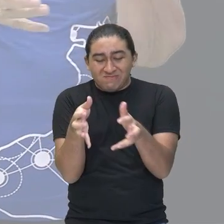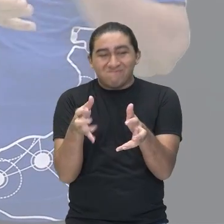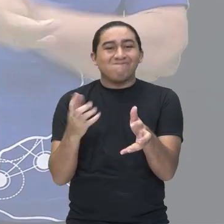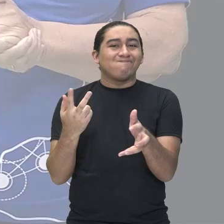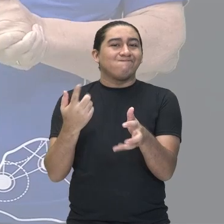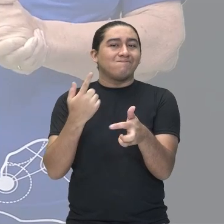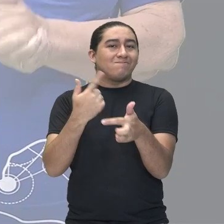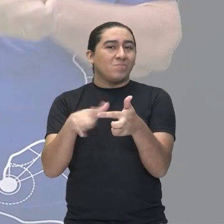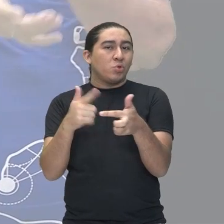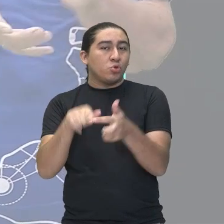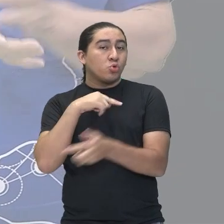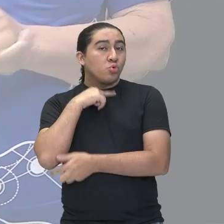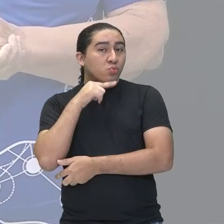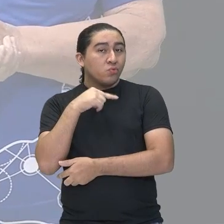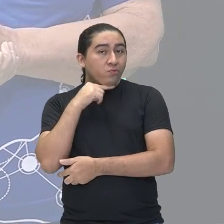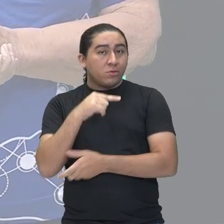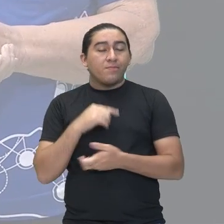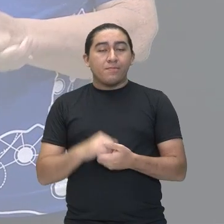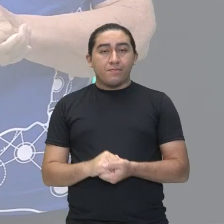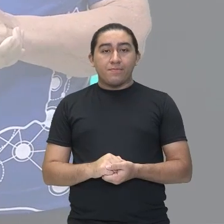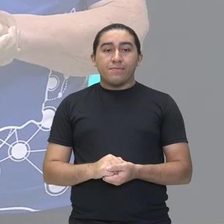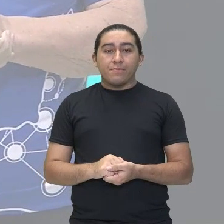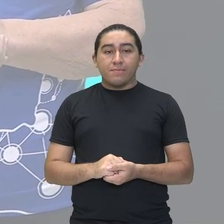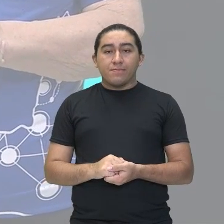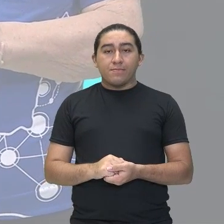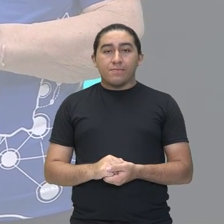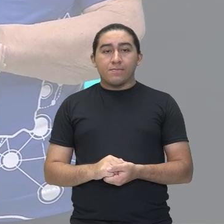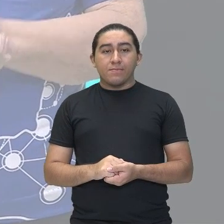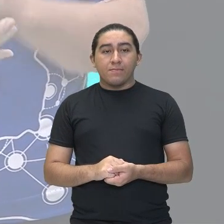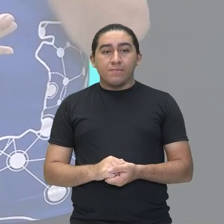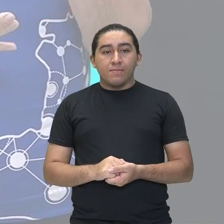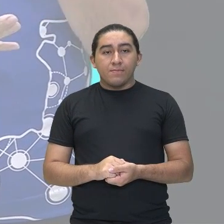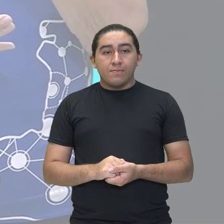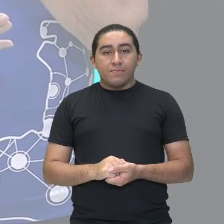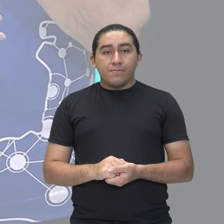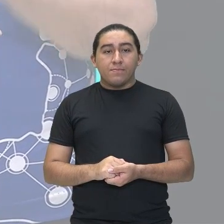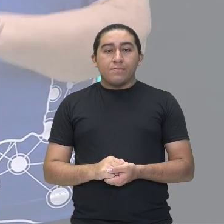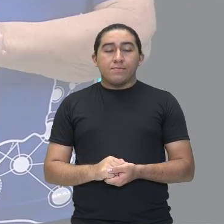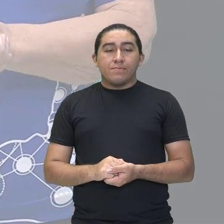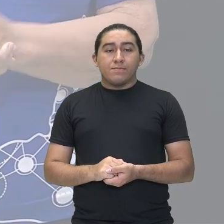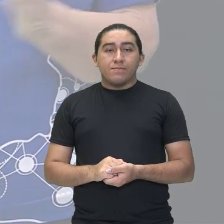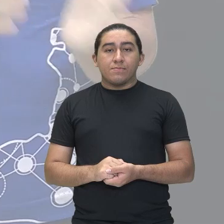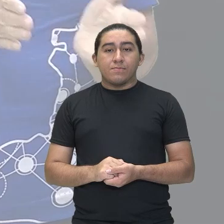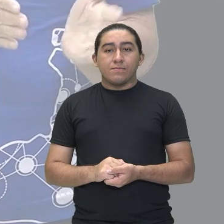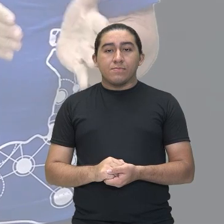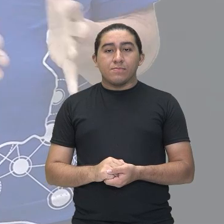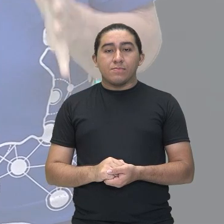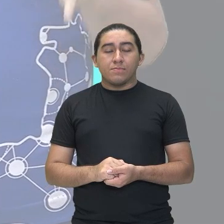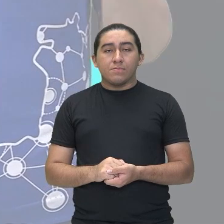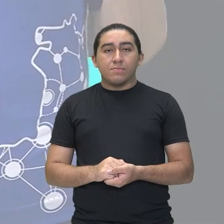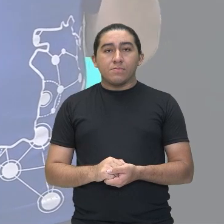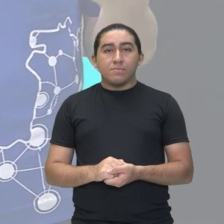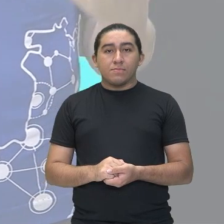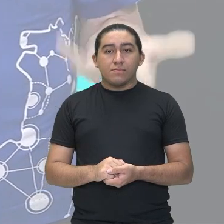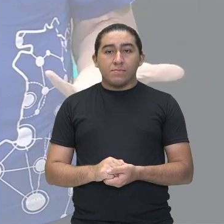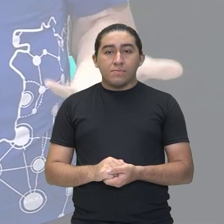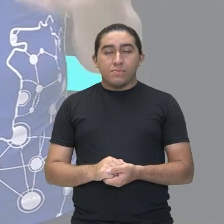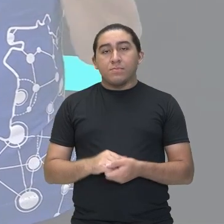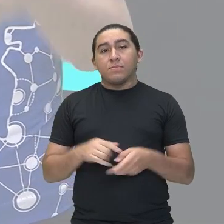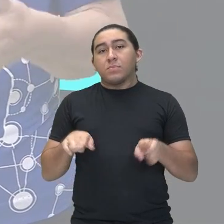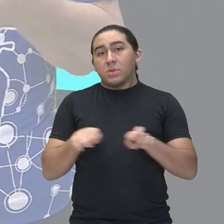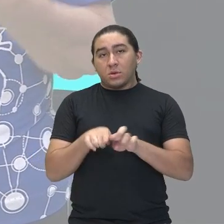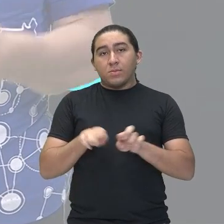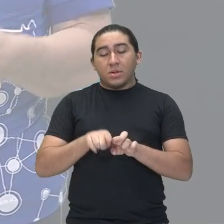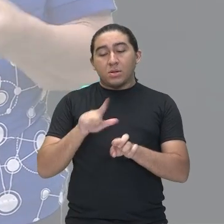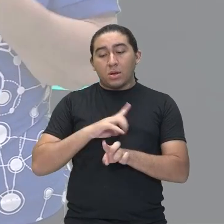né? Nem sempre eles conseguem, né? E continuando, temos a arte dualista. Como eu disse, a dualidade